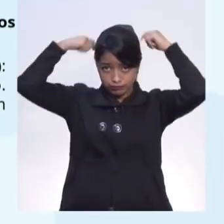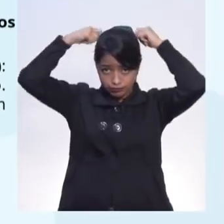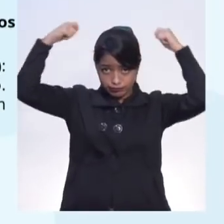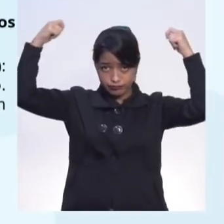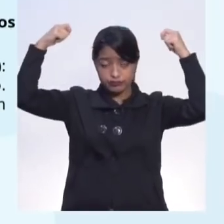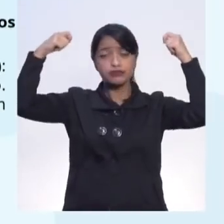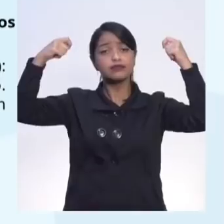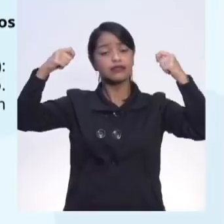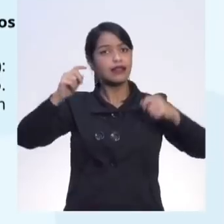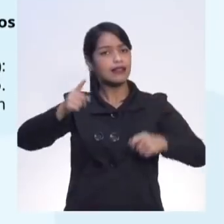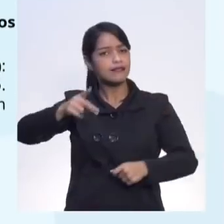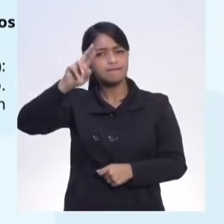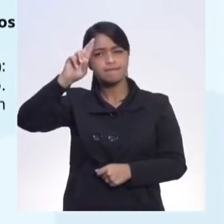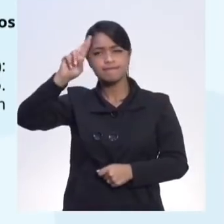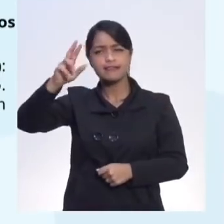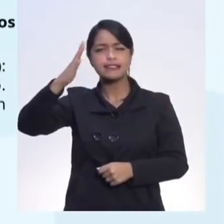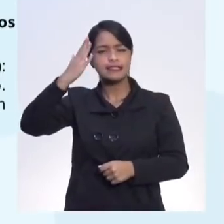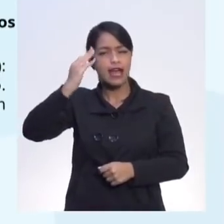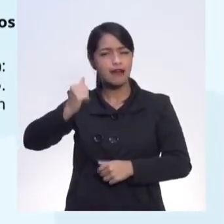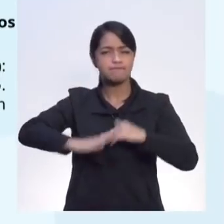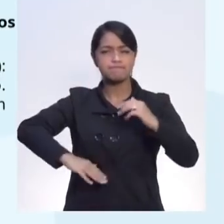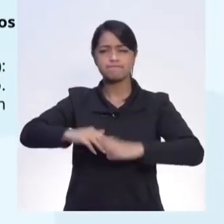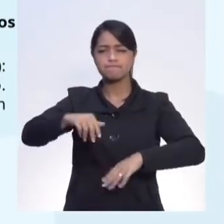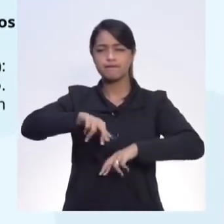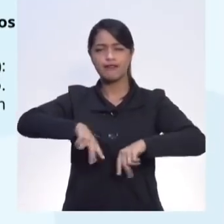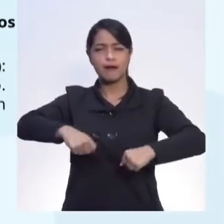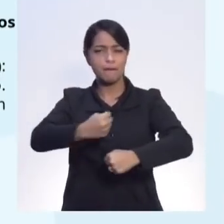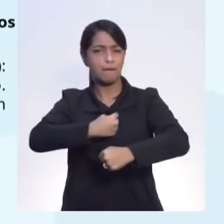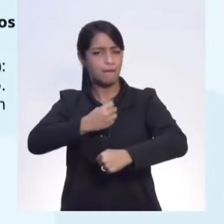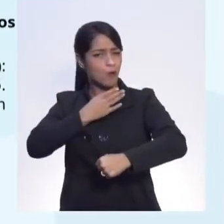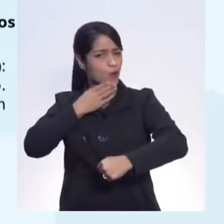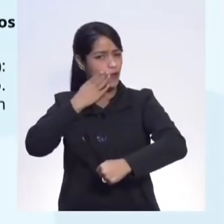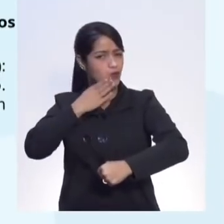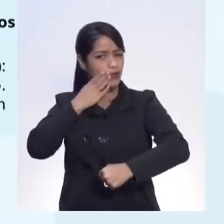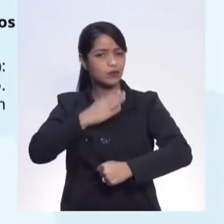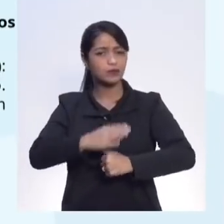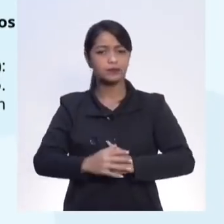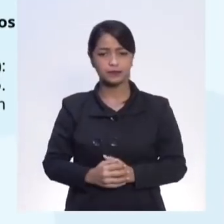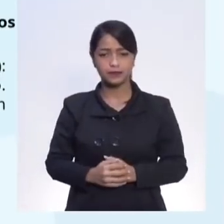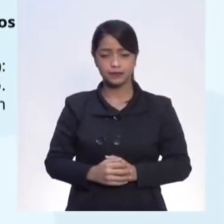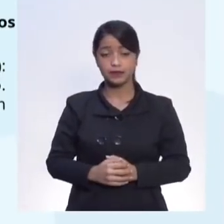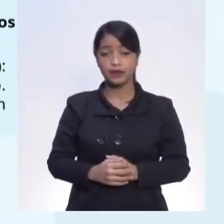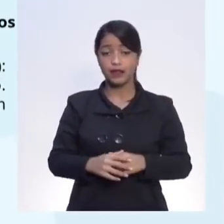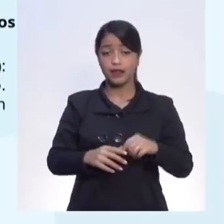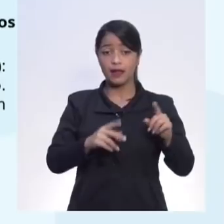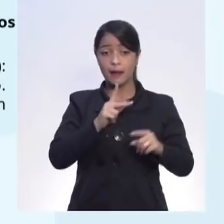bolinhos. Pítia, o trigo venceu a ferocidade do monstro de Guampas.